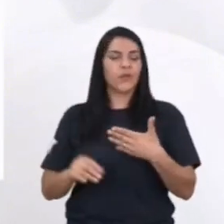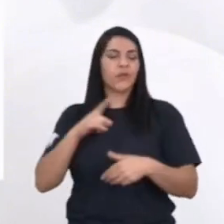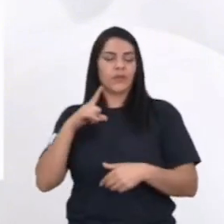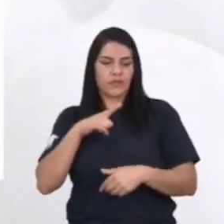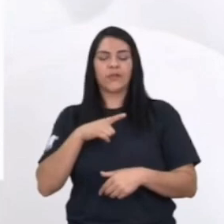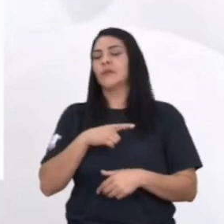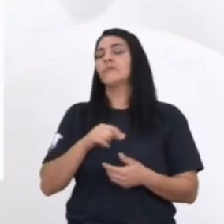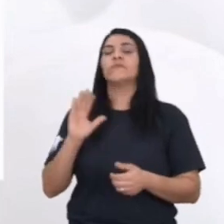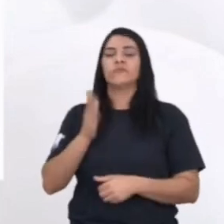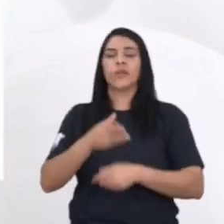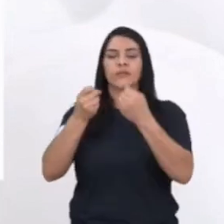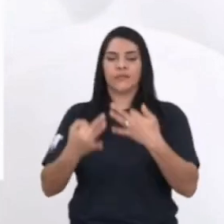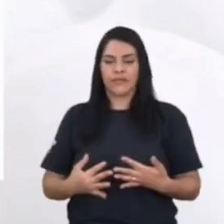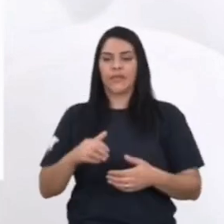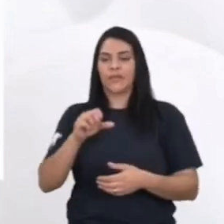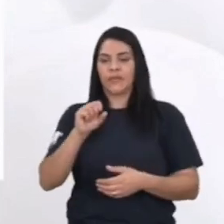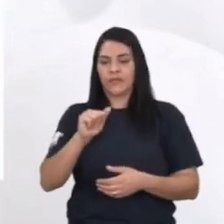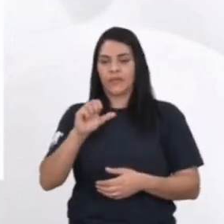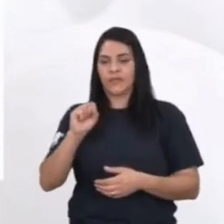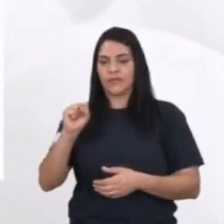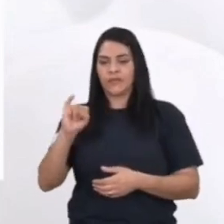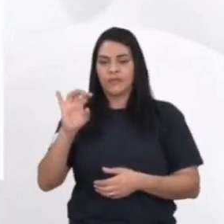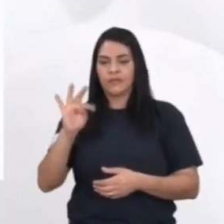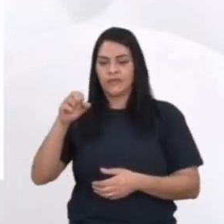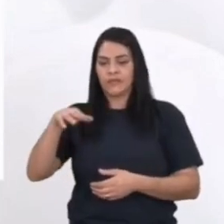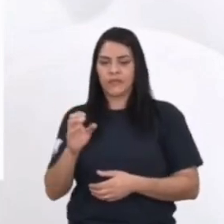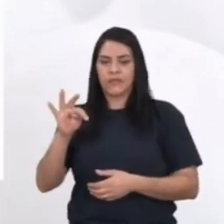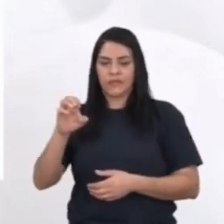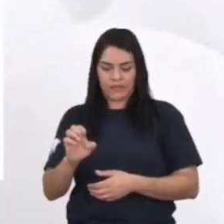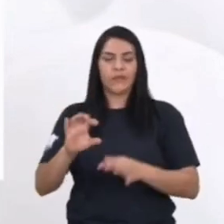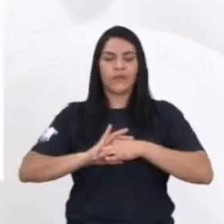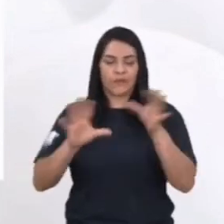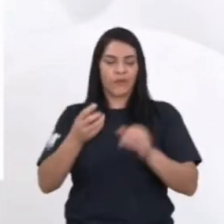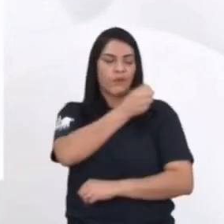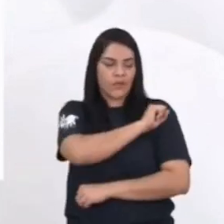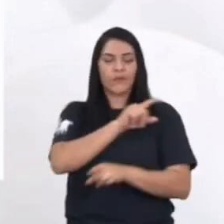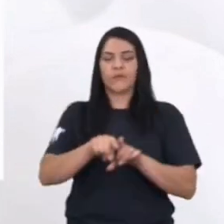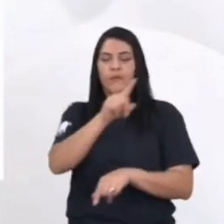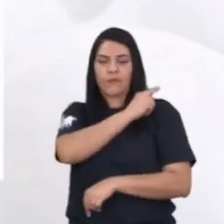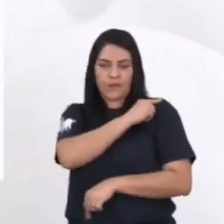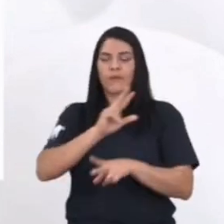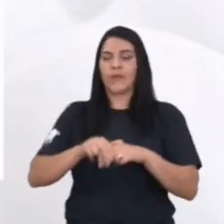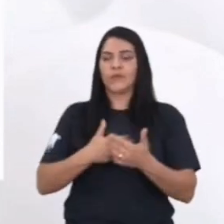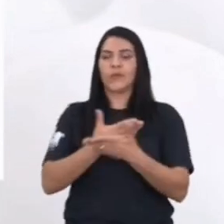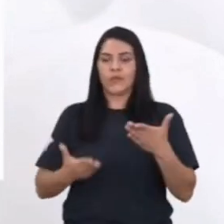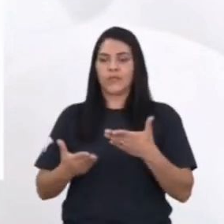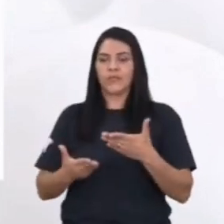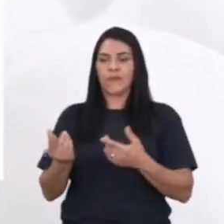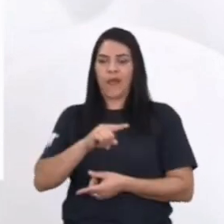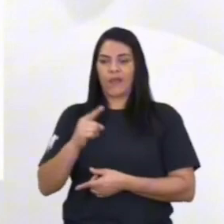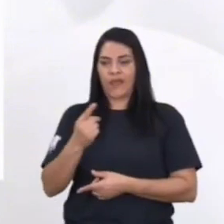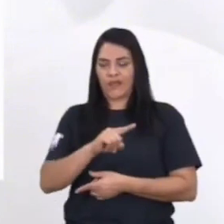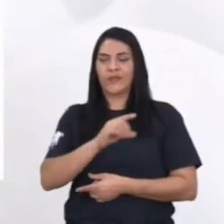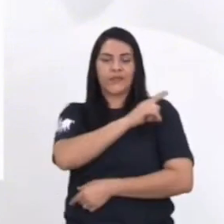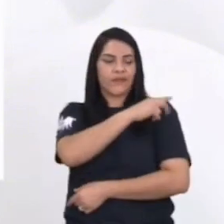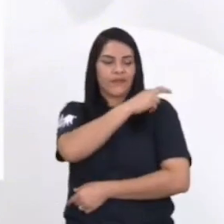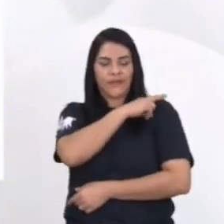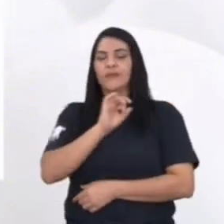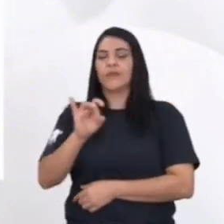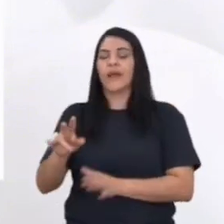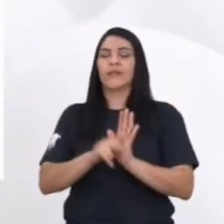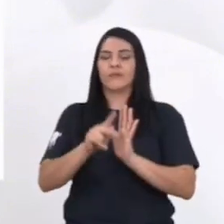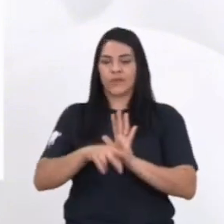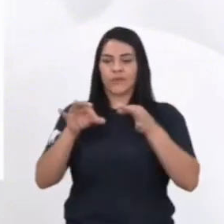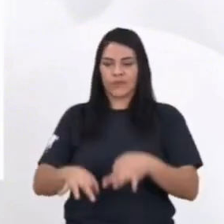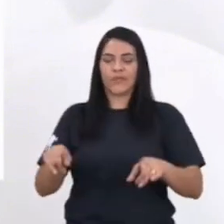que é esse assistente que eu comentei, vão estar presentes para o 8º ano e para a primeira série. Justamente, a gente está alternando aqui as séries que vão fazendo cada projeto específico, por demandas